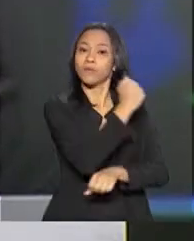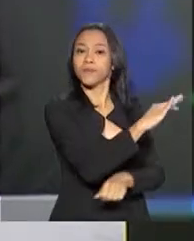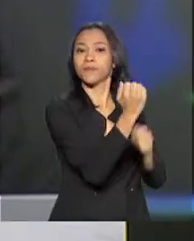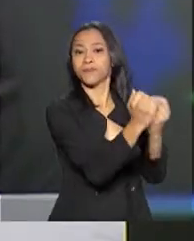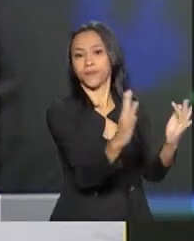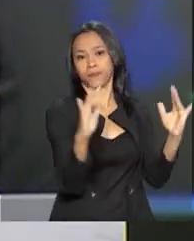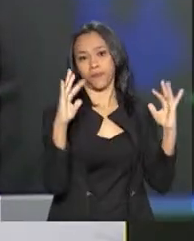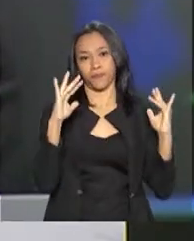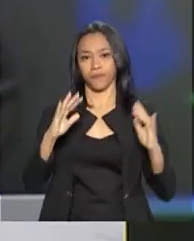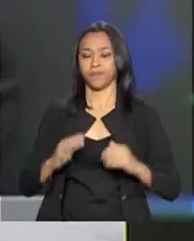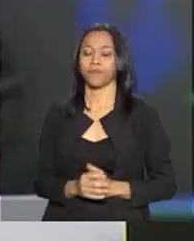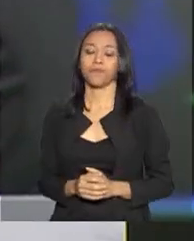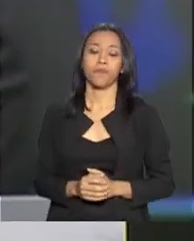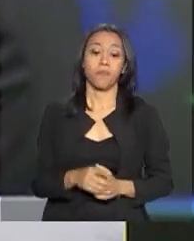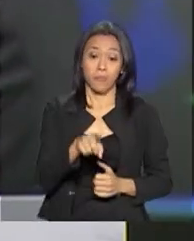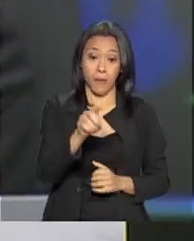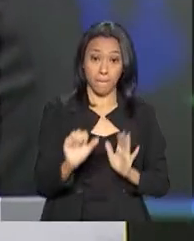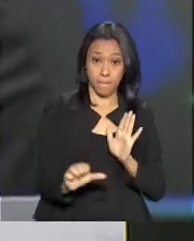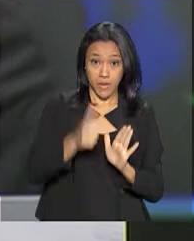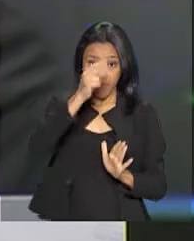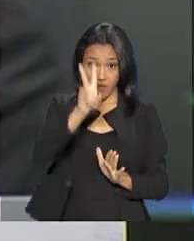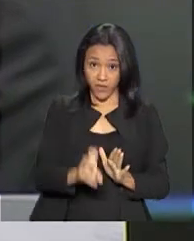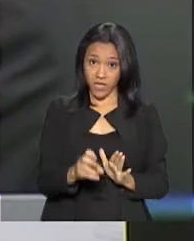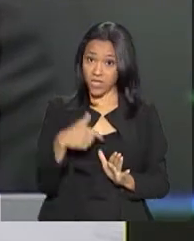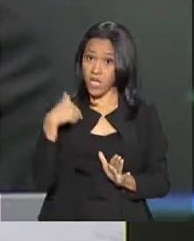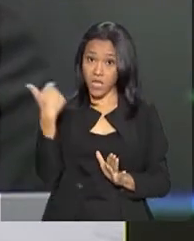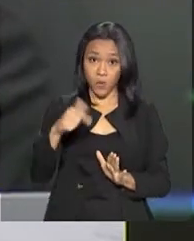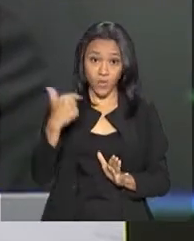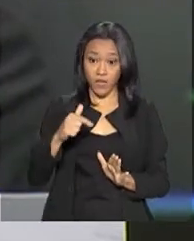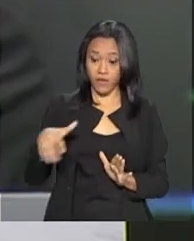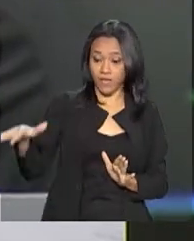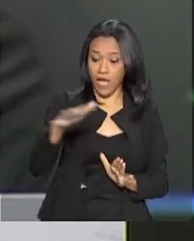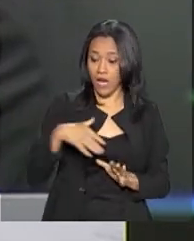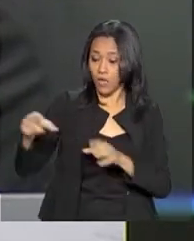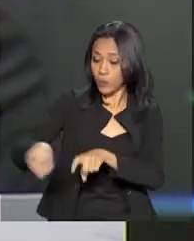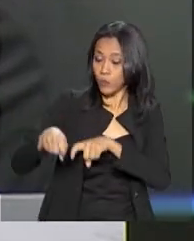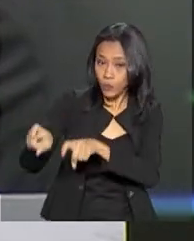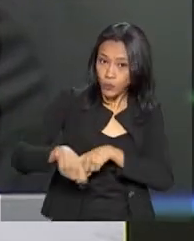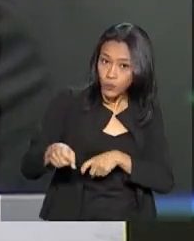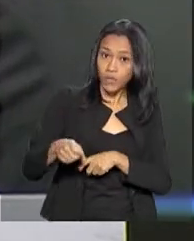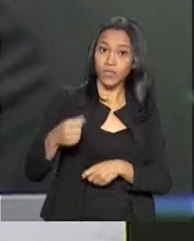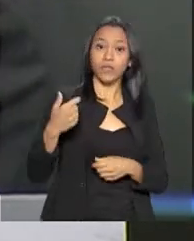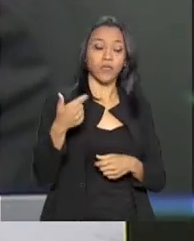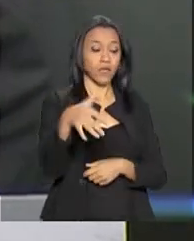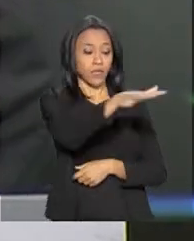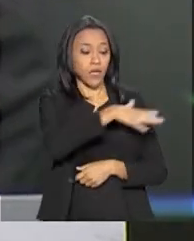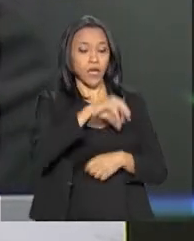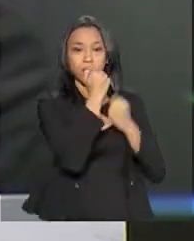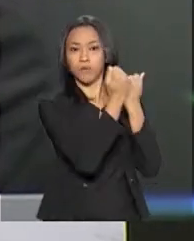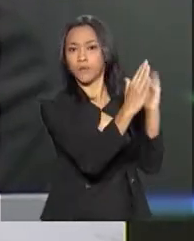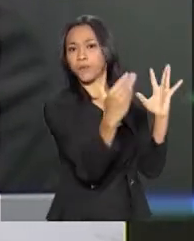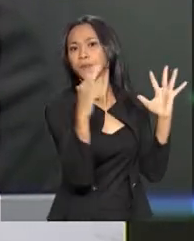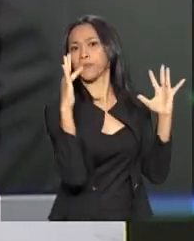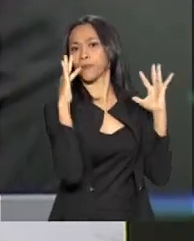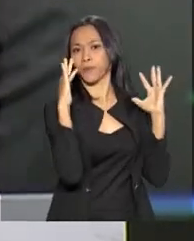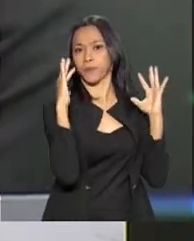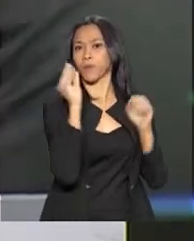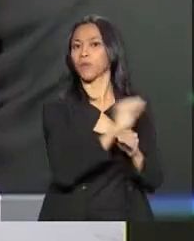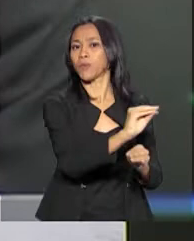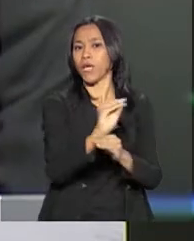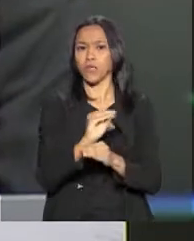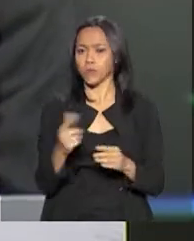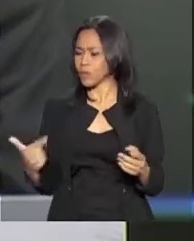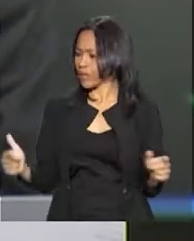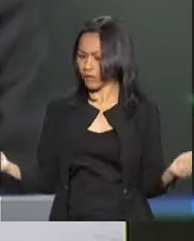pela primeira vez creio eu não houve brigas entre a agricultura eo meio ambiente a conjugação de